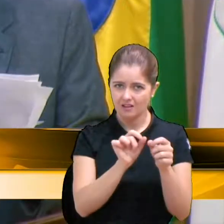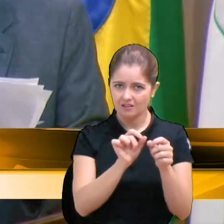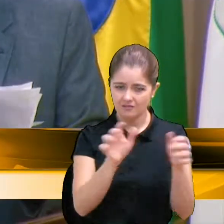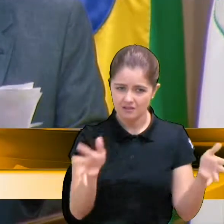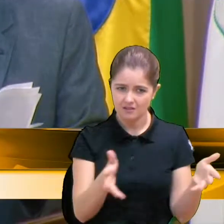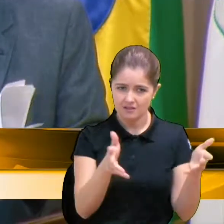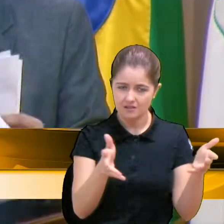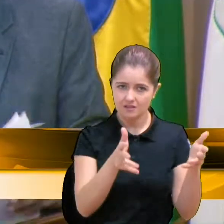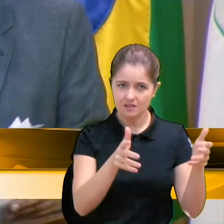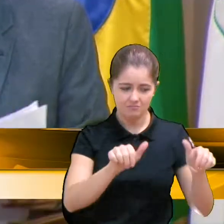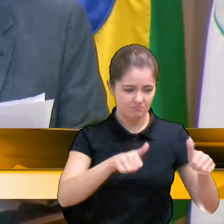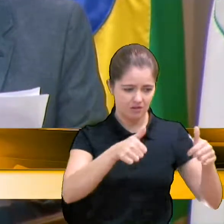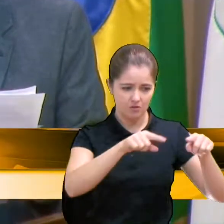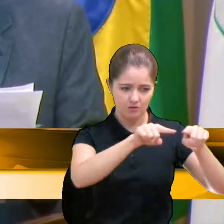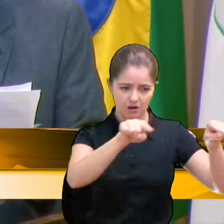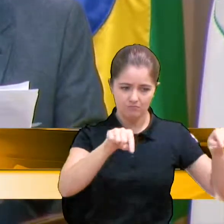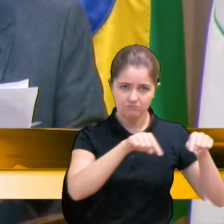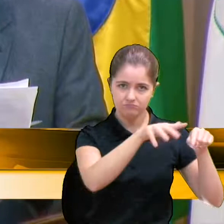meio rural?